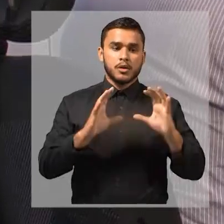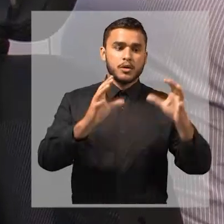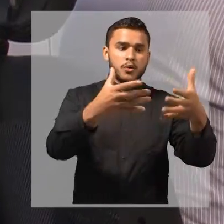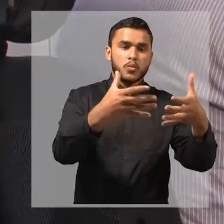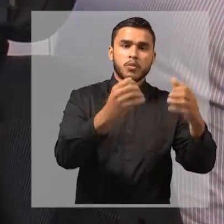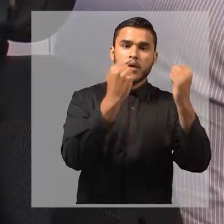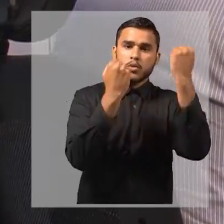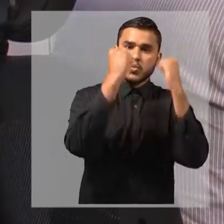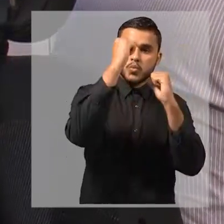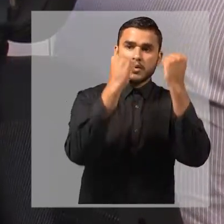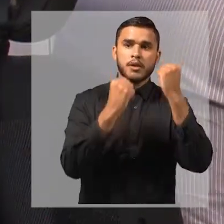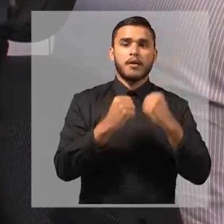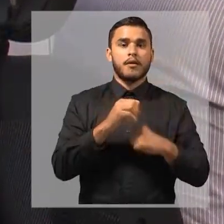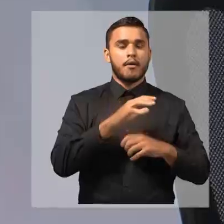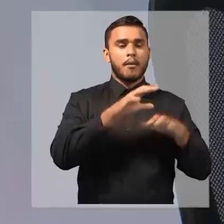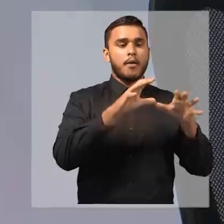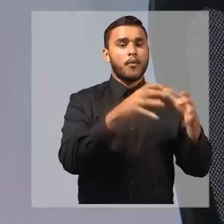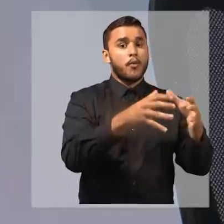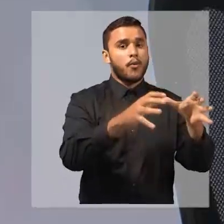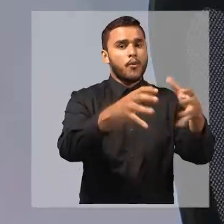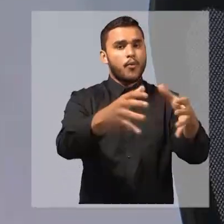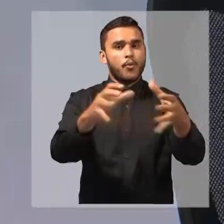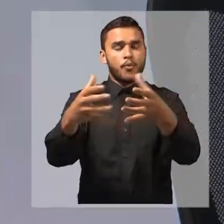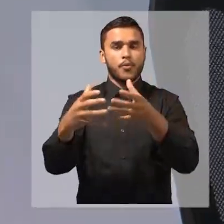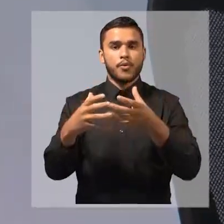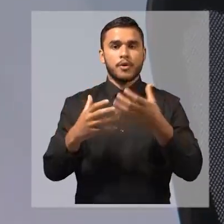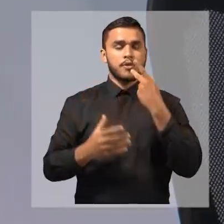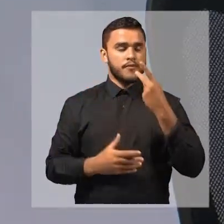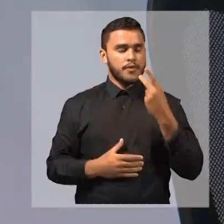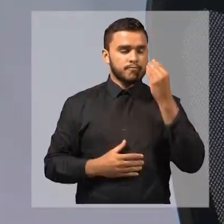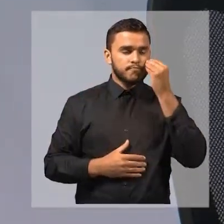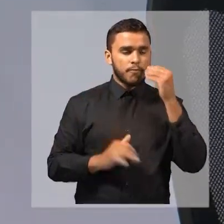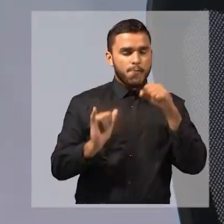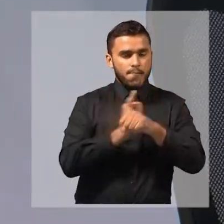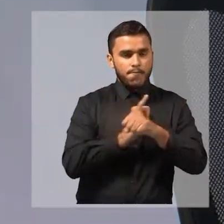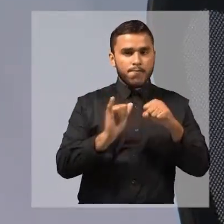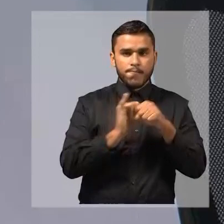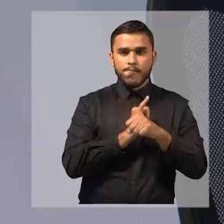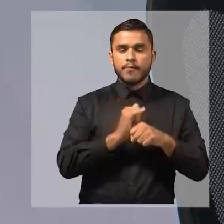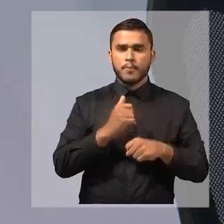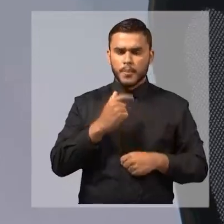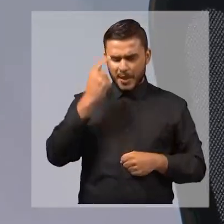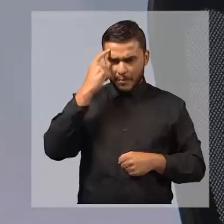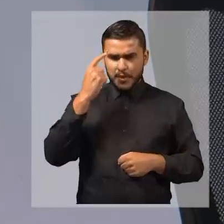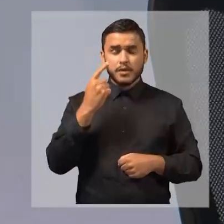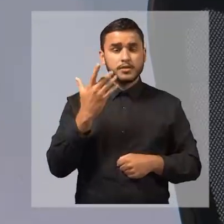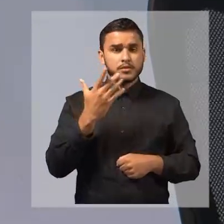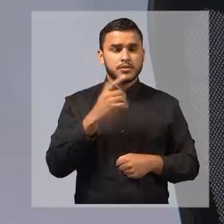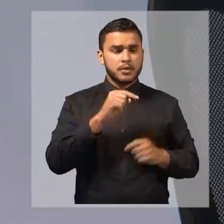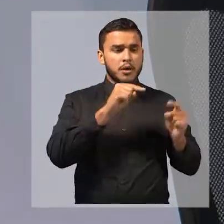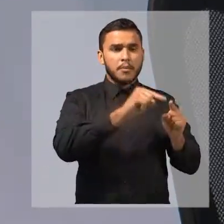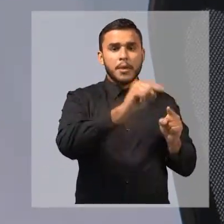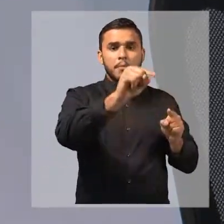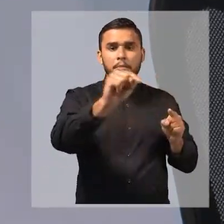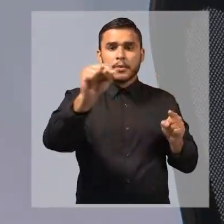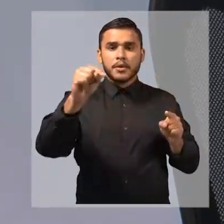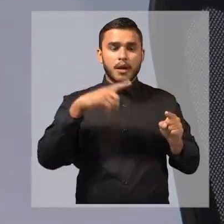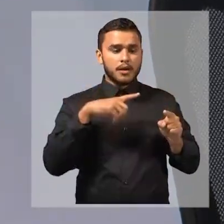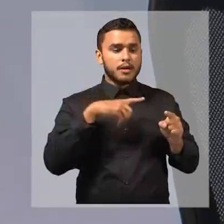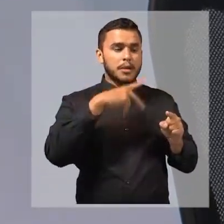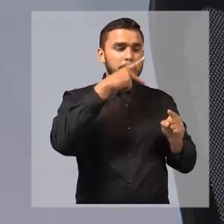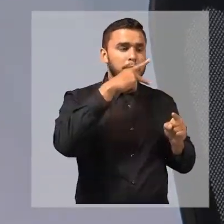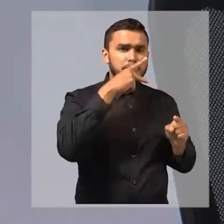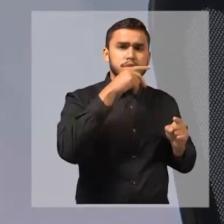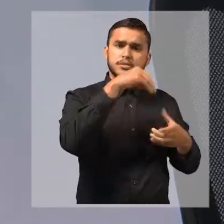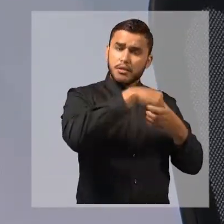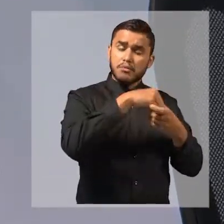das indústrias. Se você vai para isso, você pulveriza mais do que se trabalha com os partidos. Né? Porque dentro de cada grupo desse você ainda vai fragmentar mais.